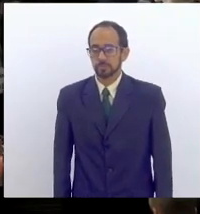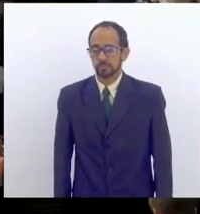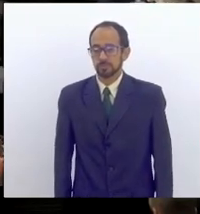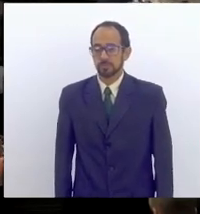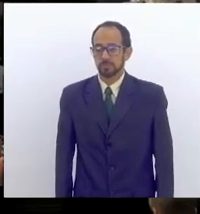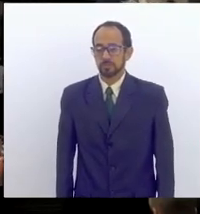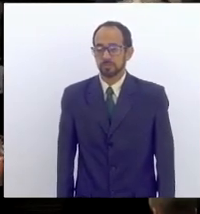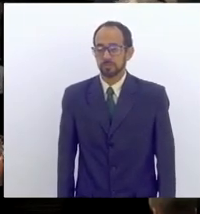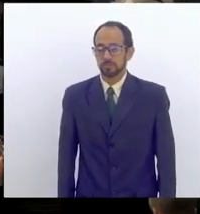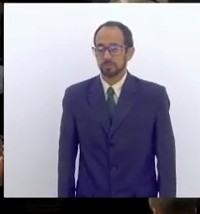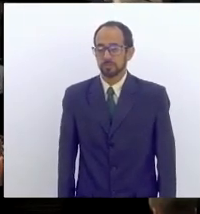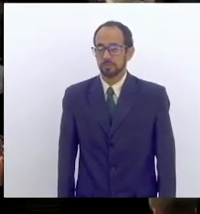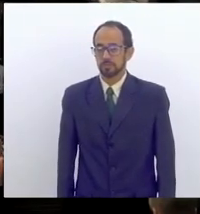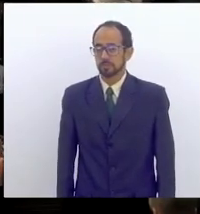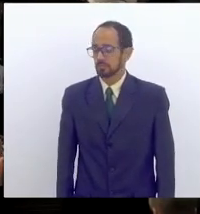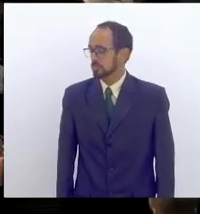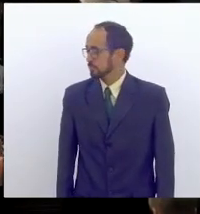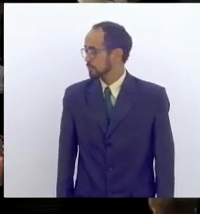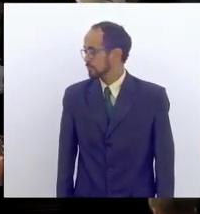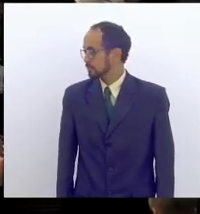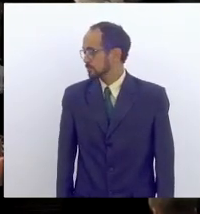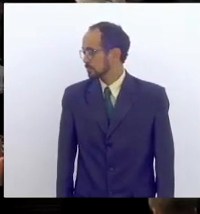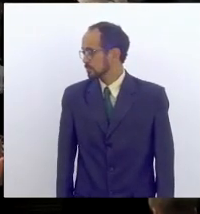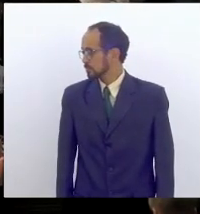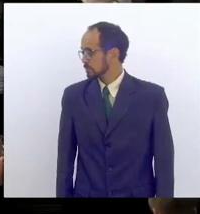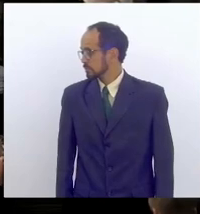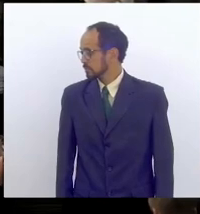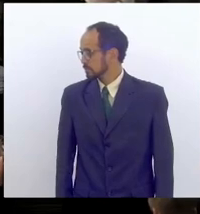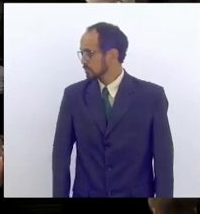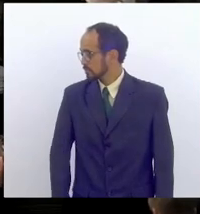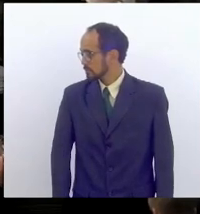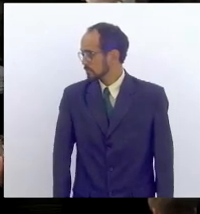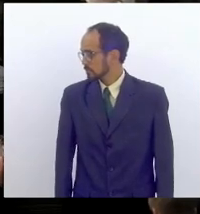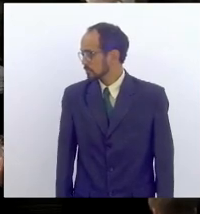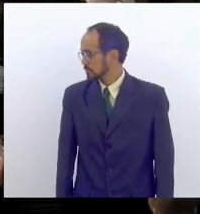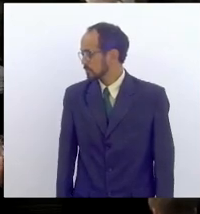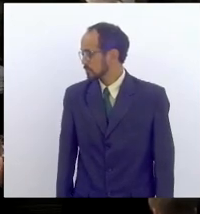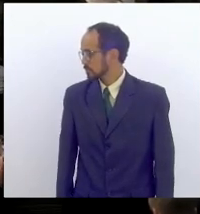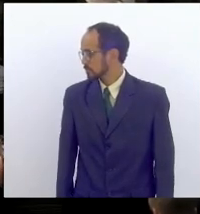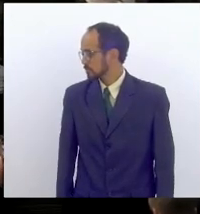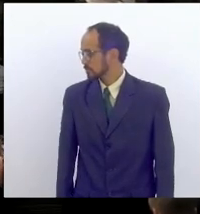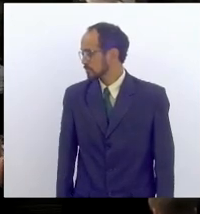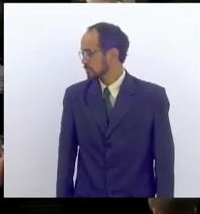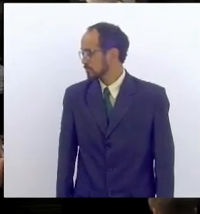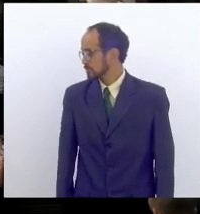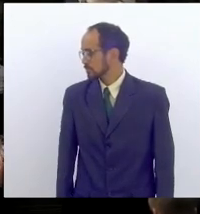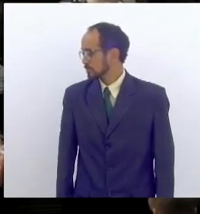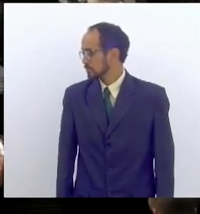Peraí, foram duas, não?